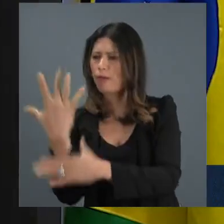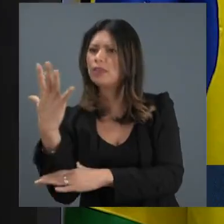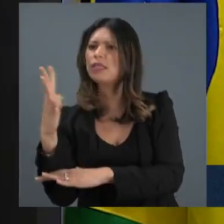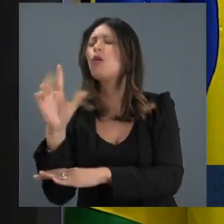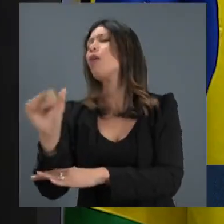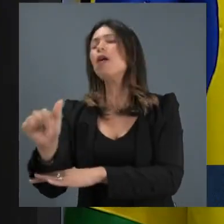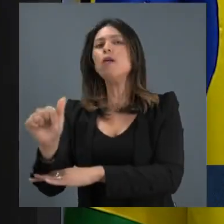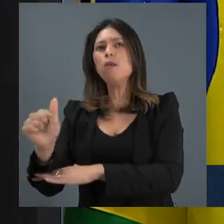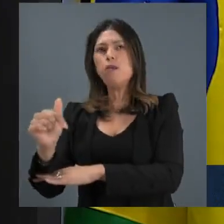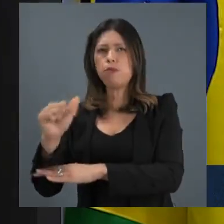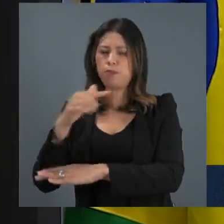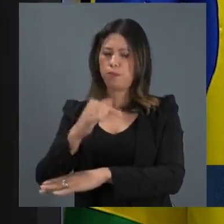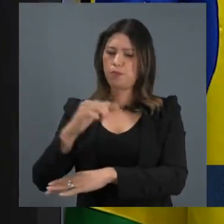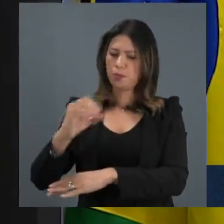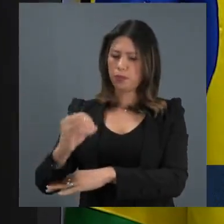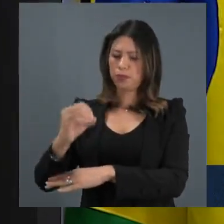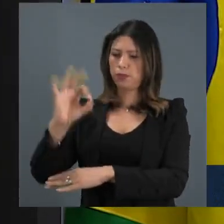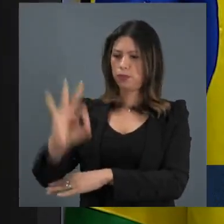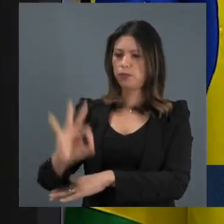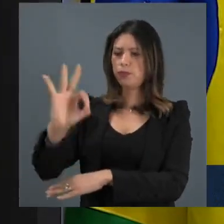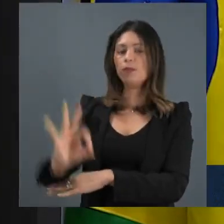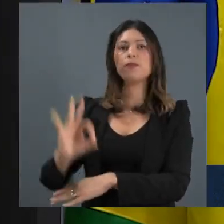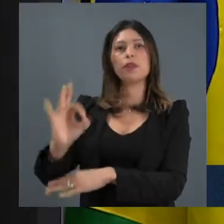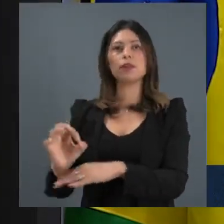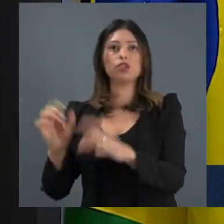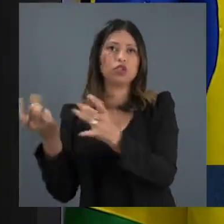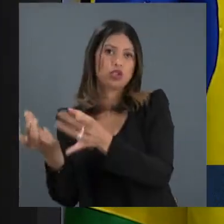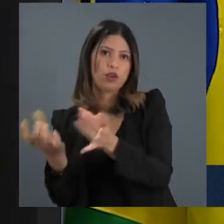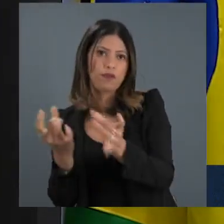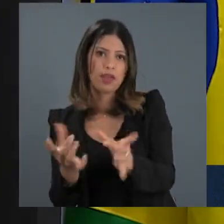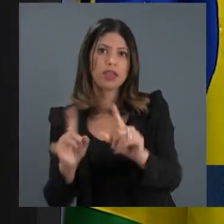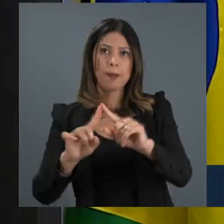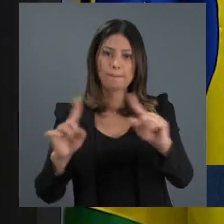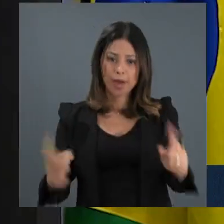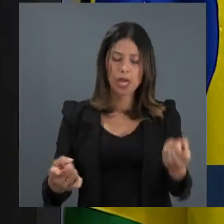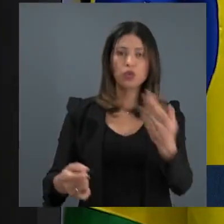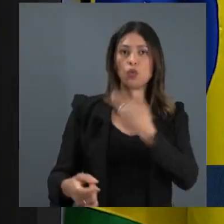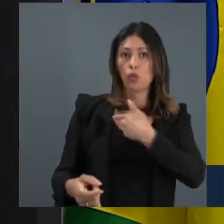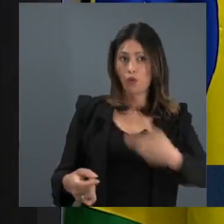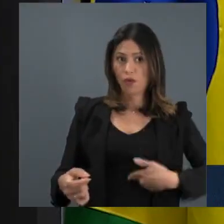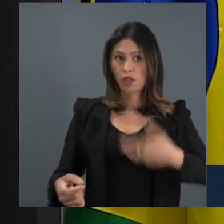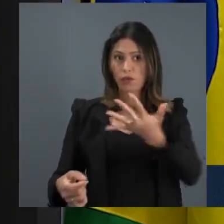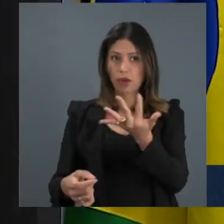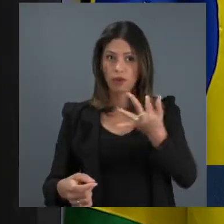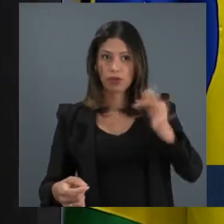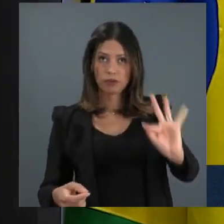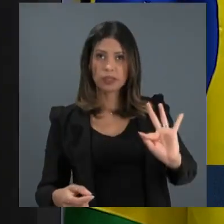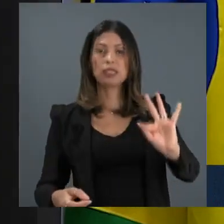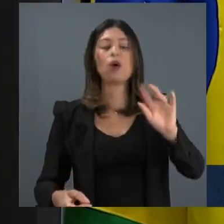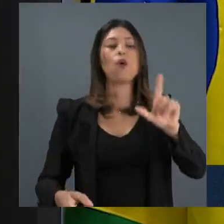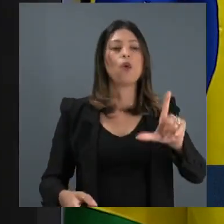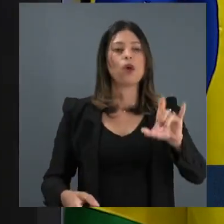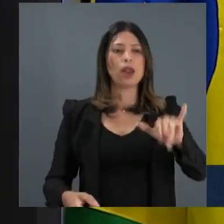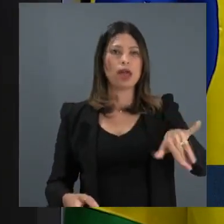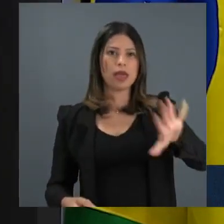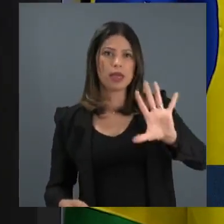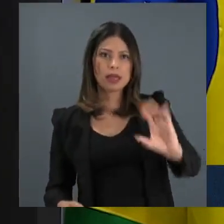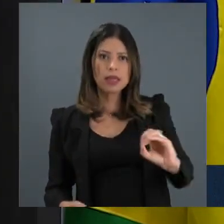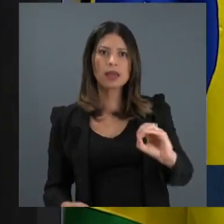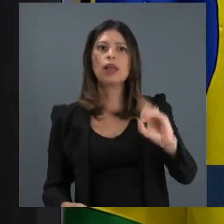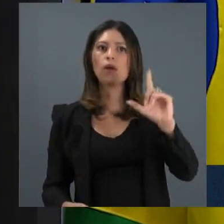O governo federal decidiu promover um leilão emergencial para aquisição internacional do